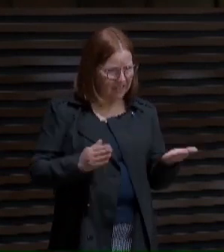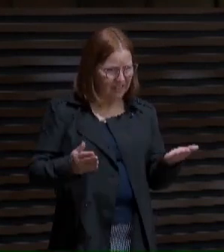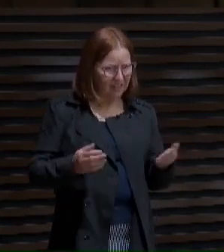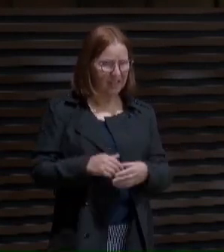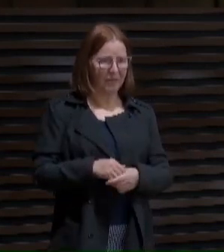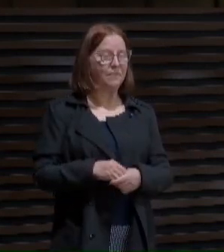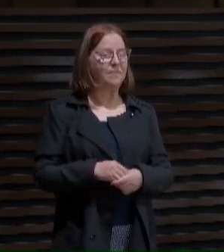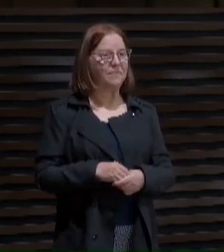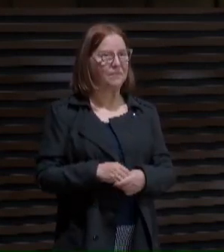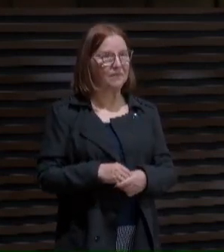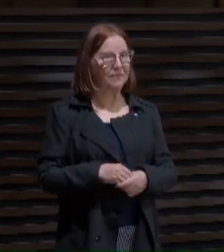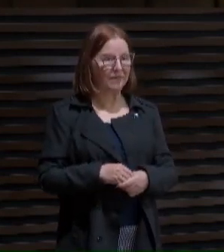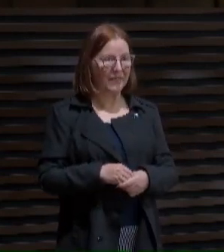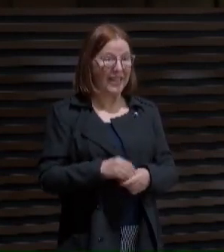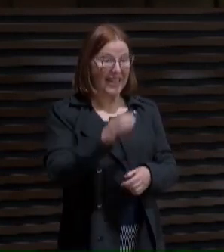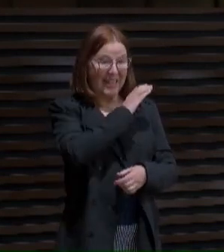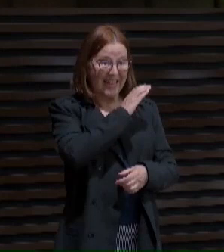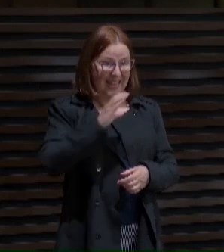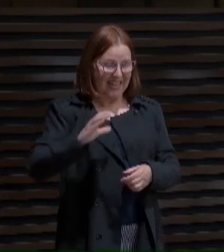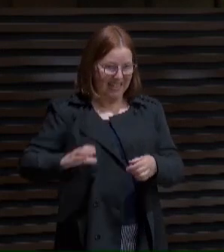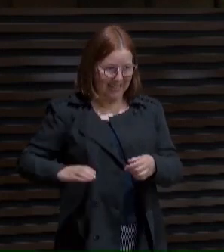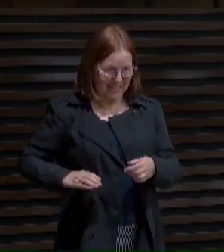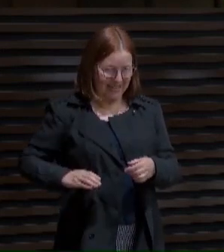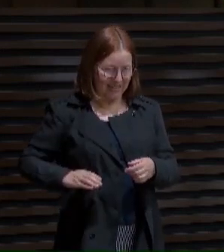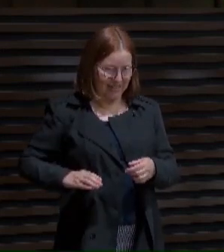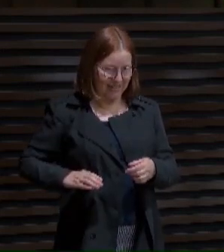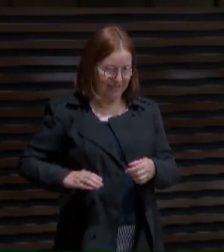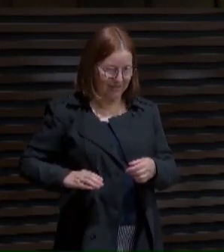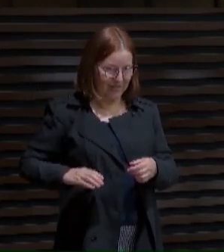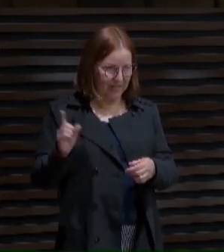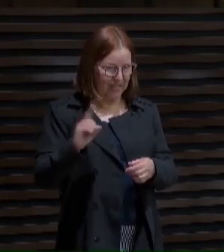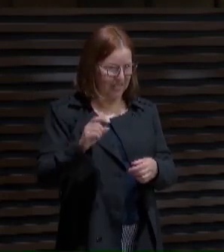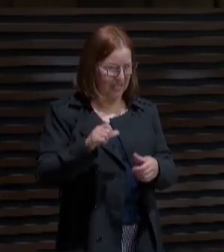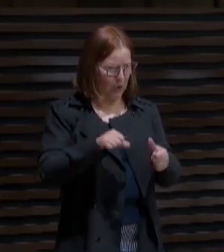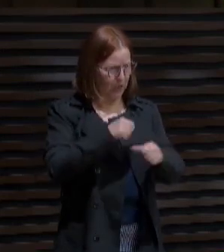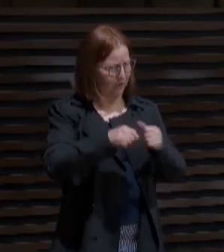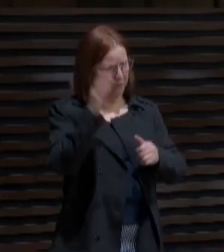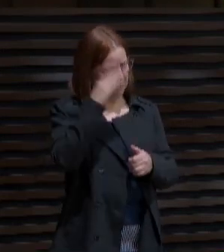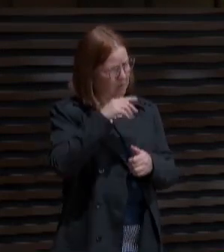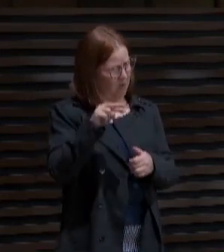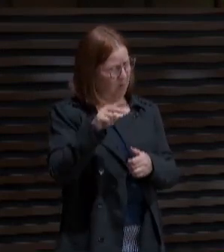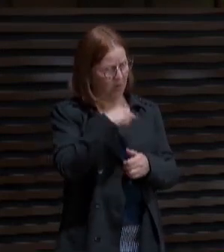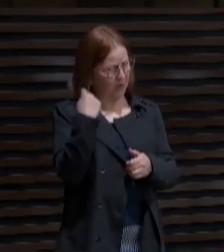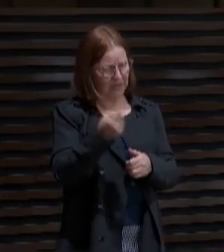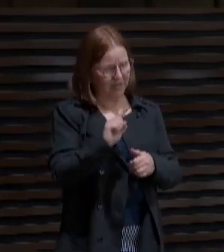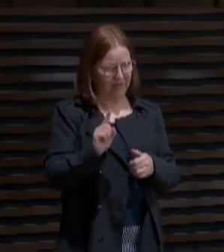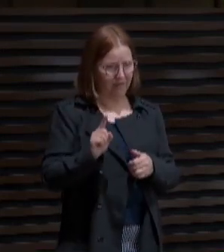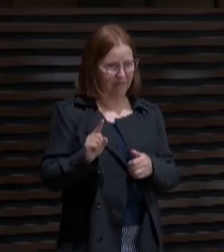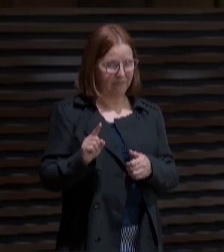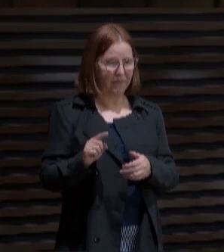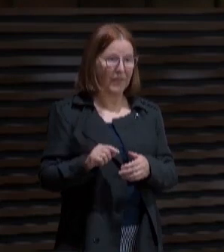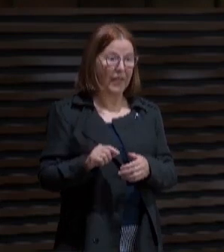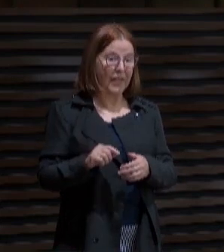Ao morrer na cruz, Cristo não se tornou mal como nós, nem os pecadores